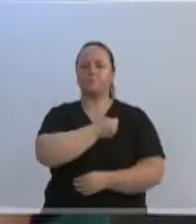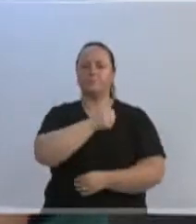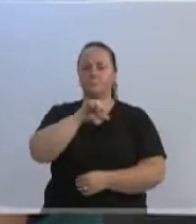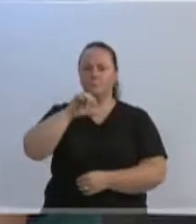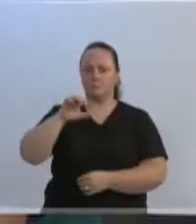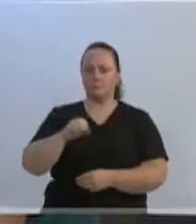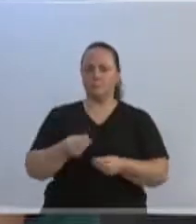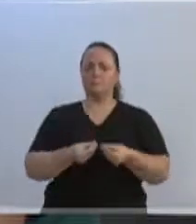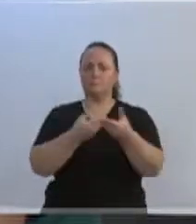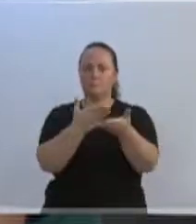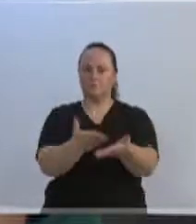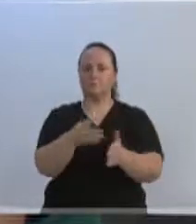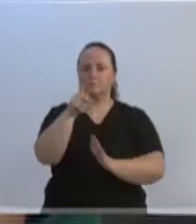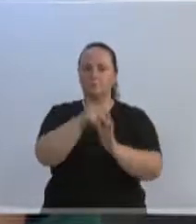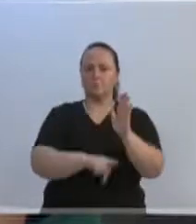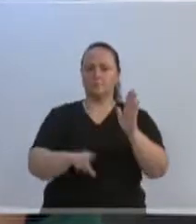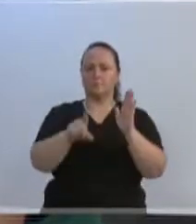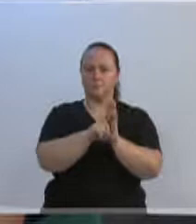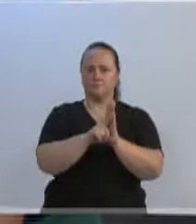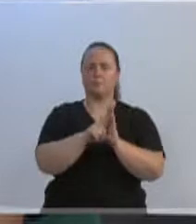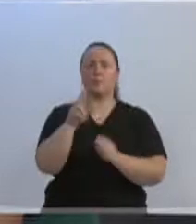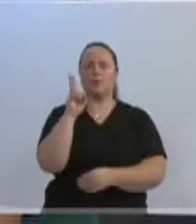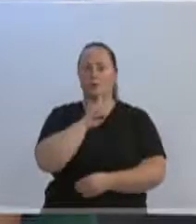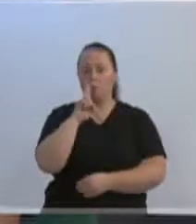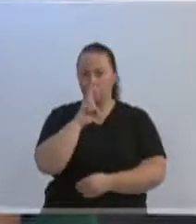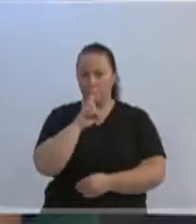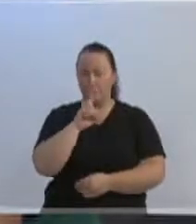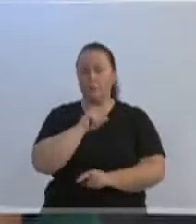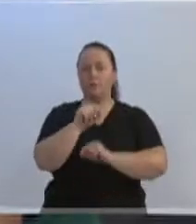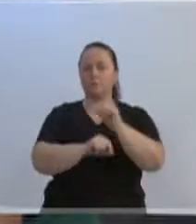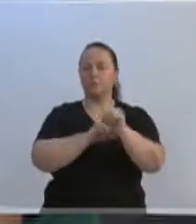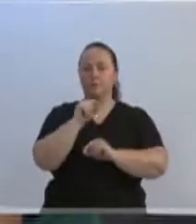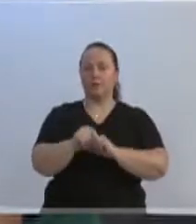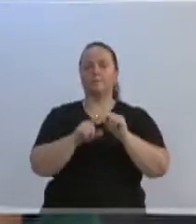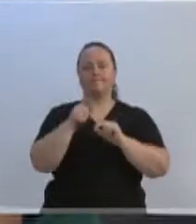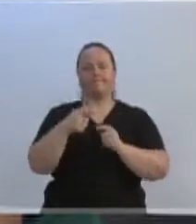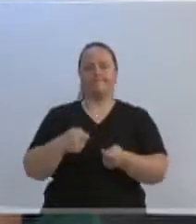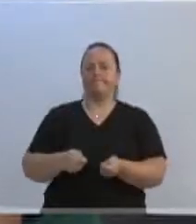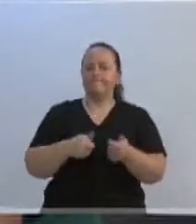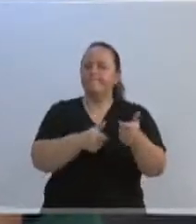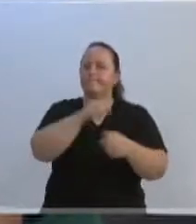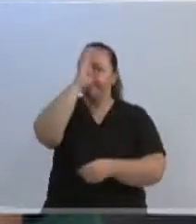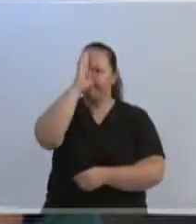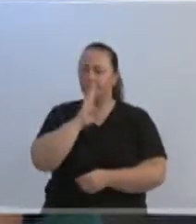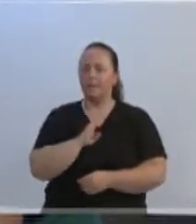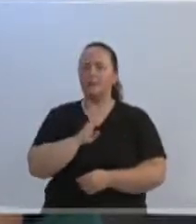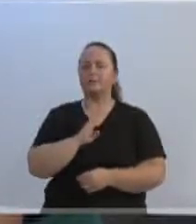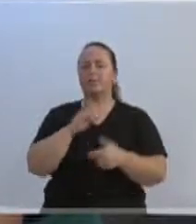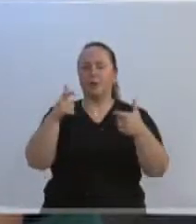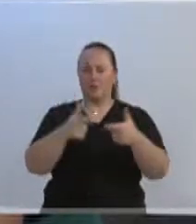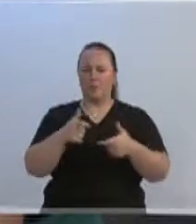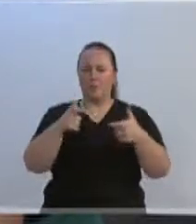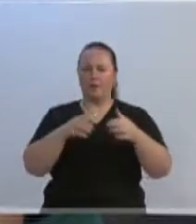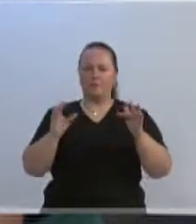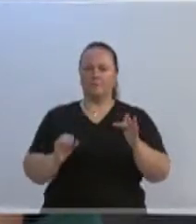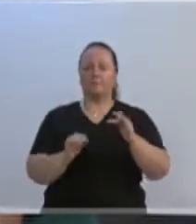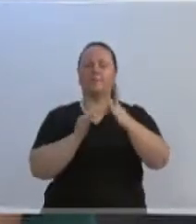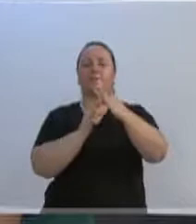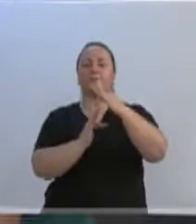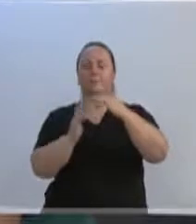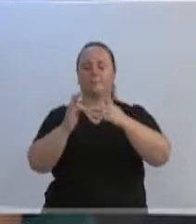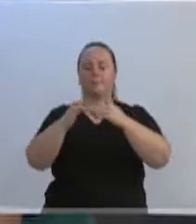projeto de lei em regime de urgência que autoriza a cessão gratuita de uso de terreno localizado no bairro fortaleza alta